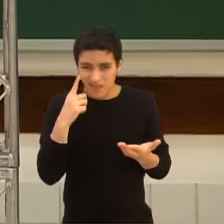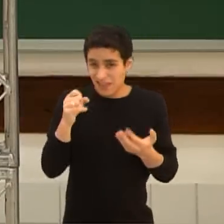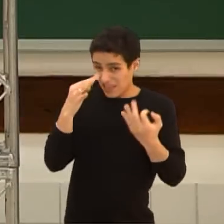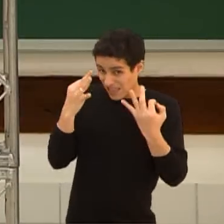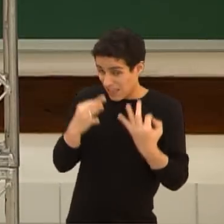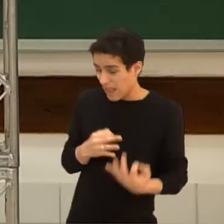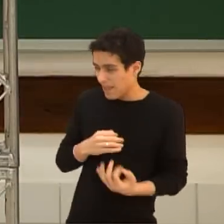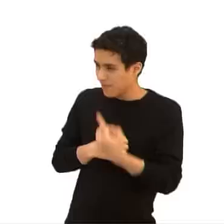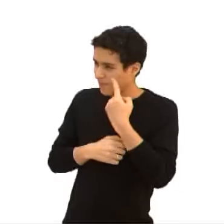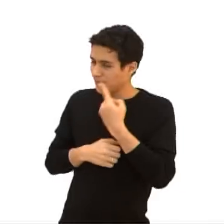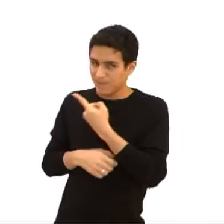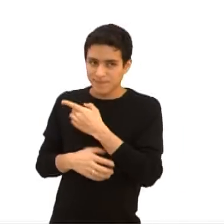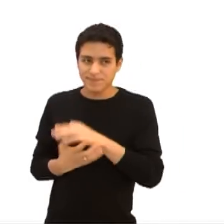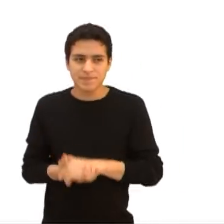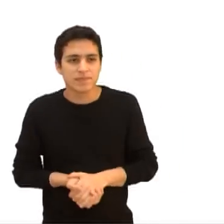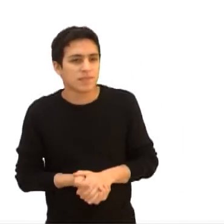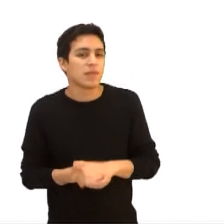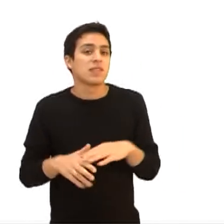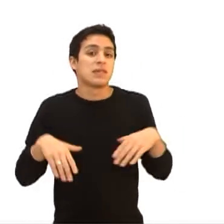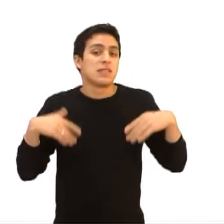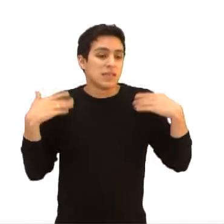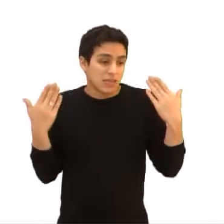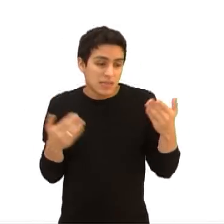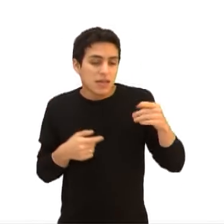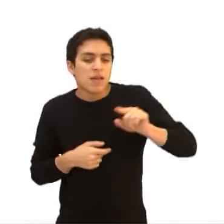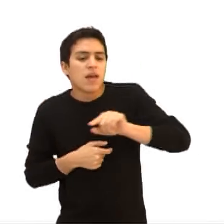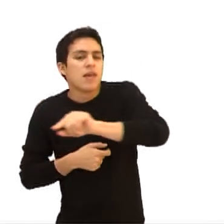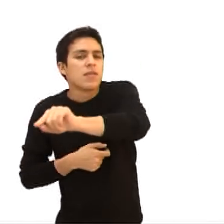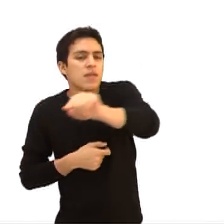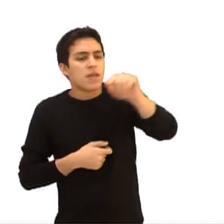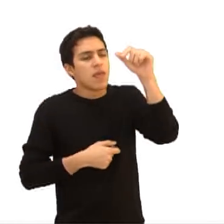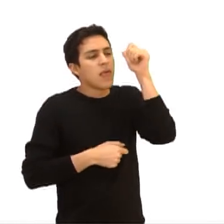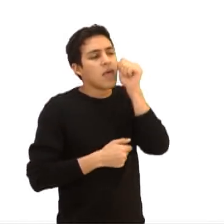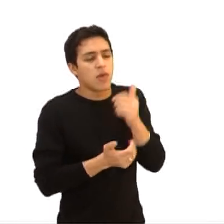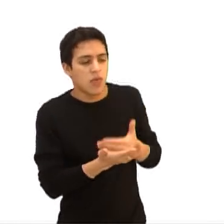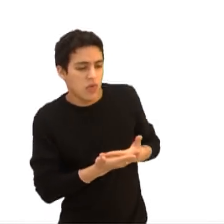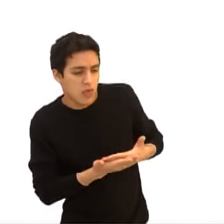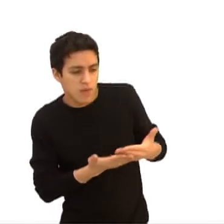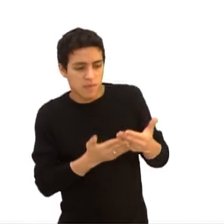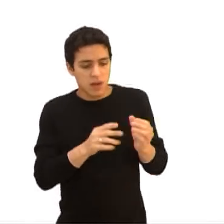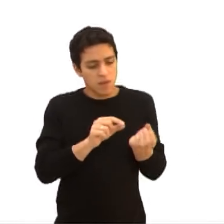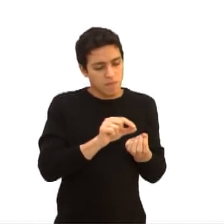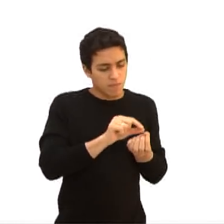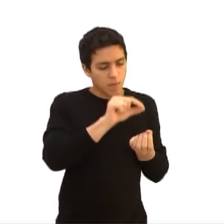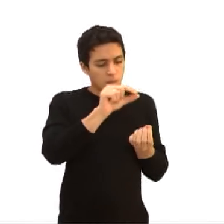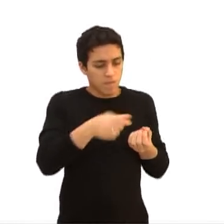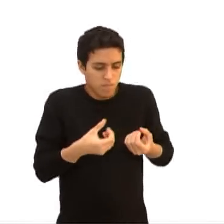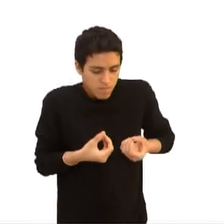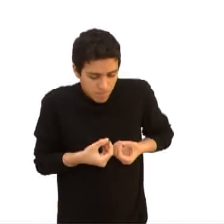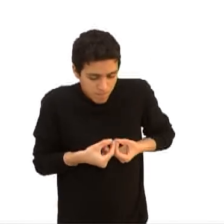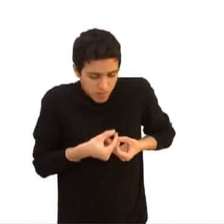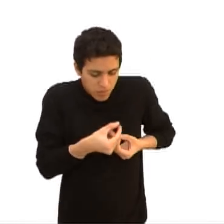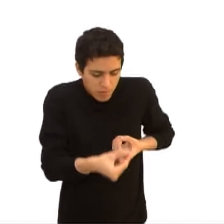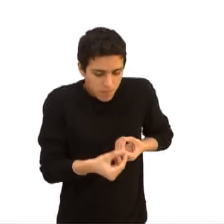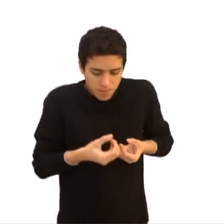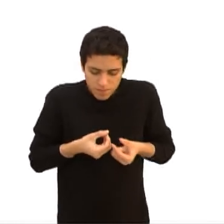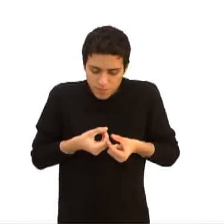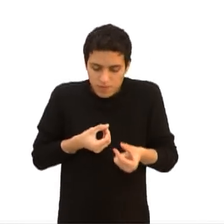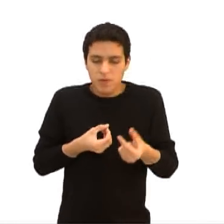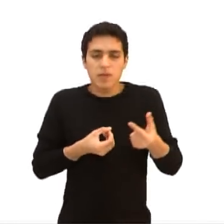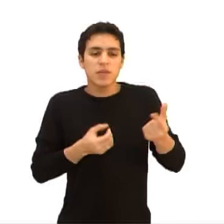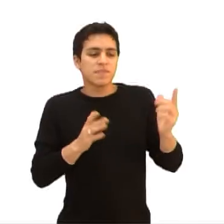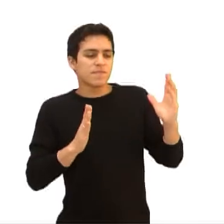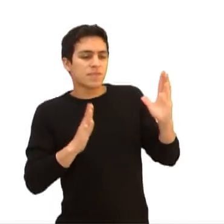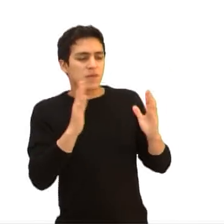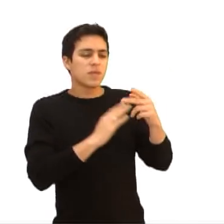resposta? Olha só, as meninas começam a ovular na puberdade, que